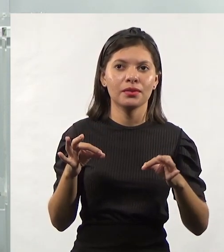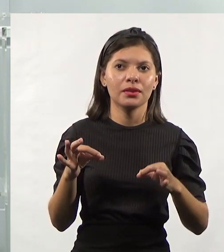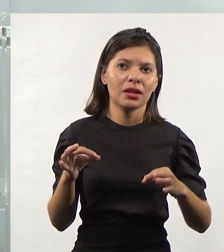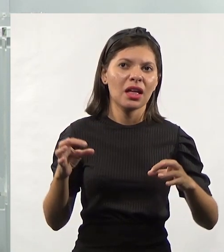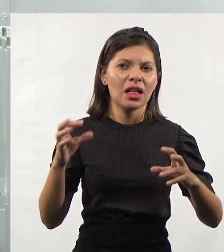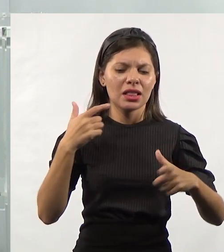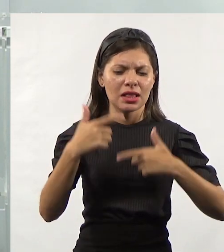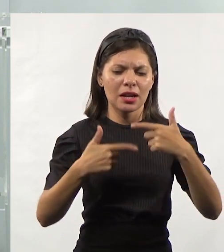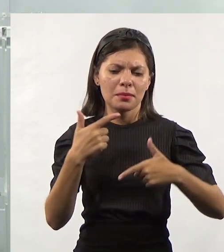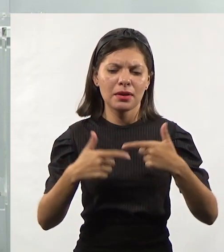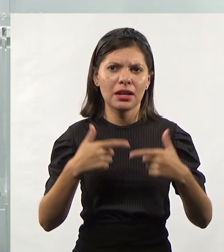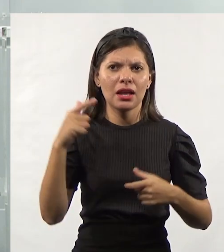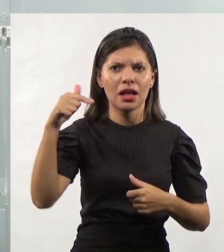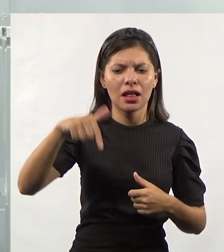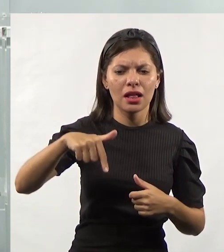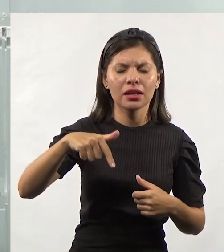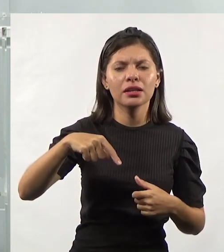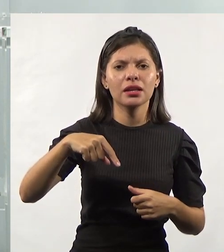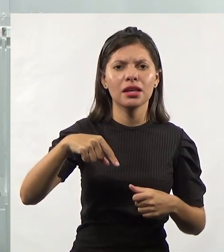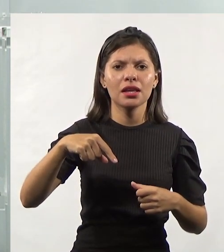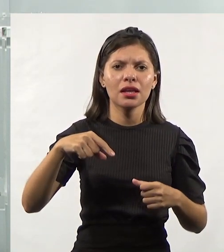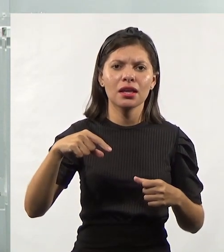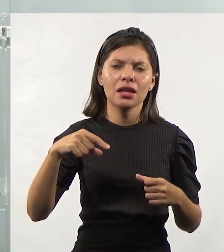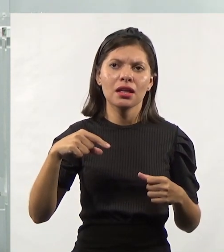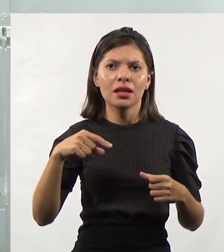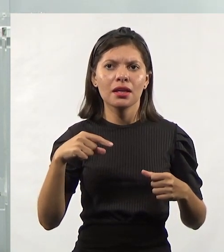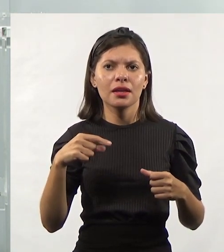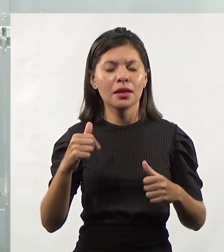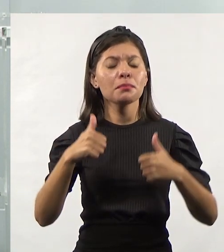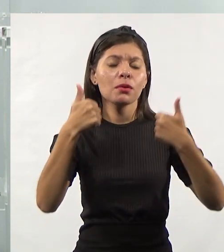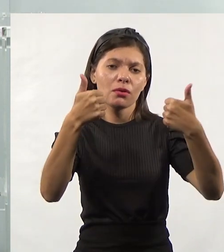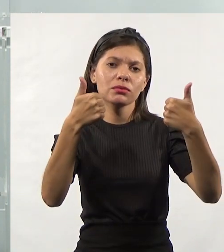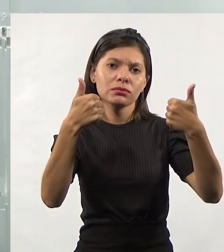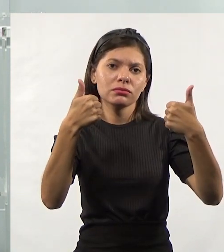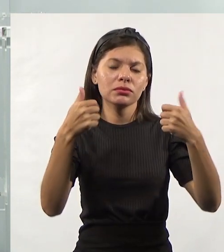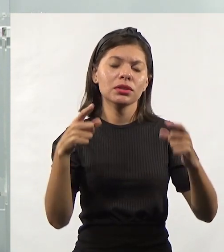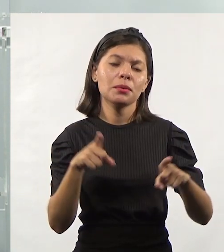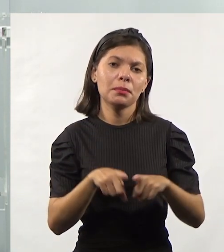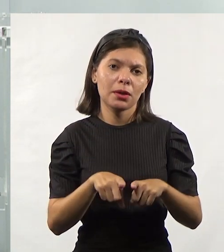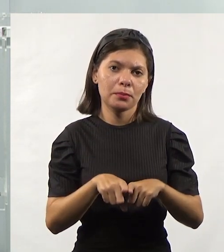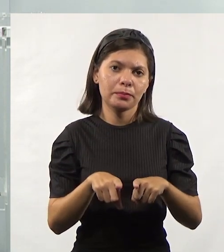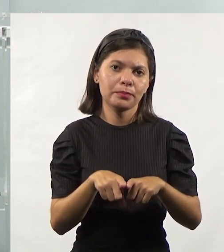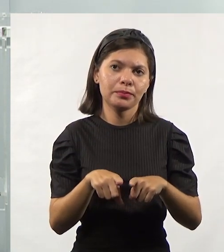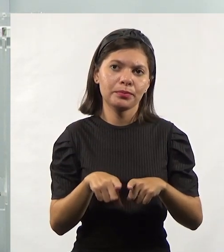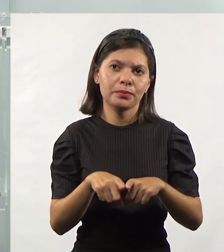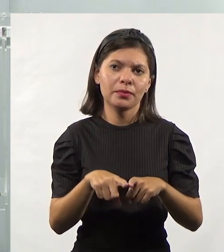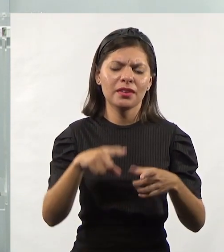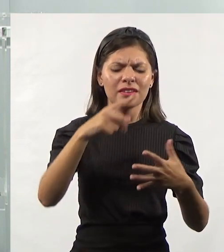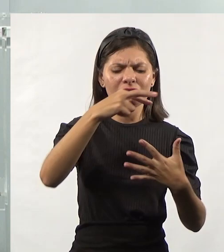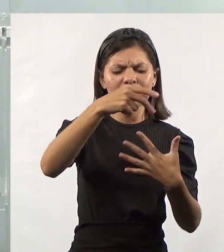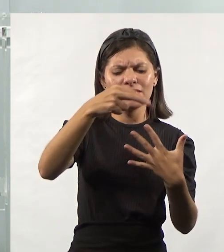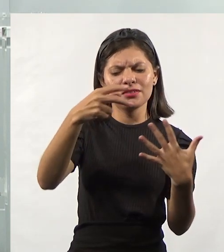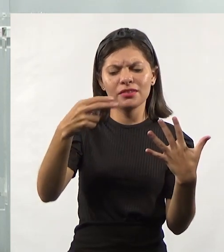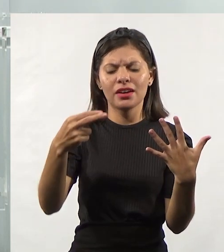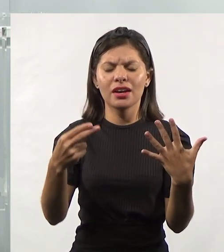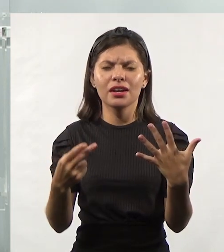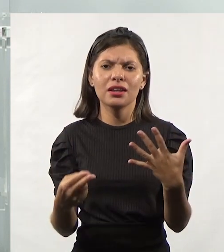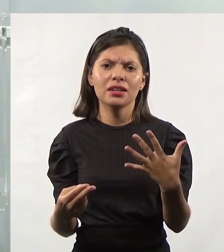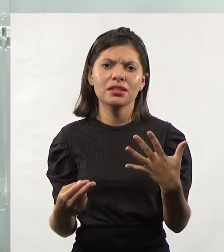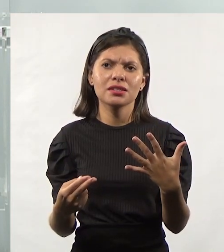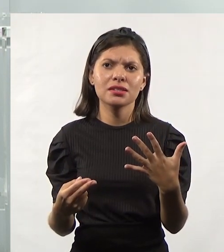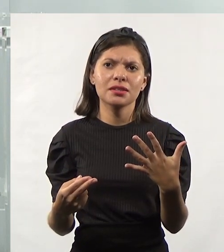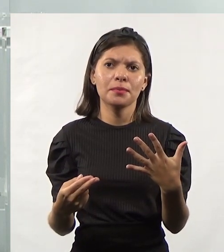estou dizendo que é ruim trabalhar presencialmente, de jeito nenhum. Eu estou apenas comentando aqui que existem